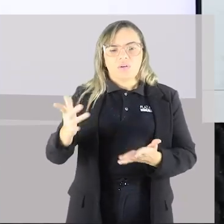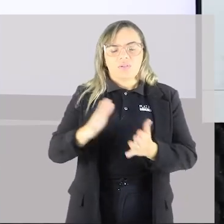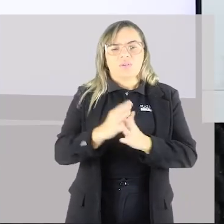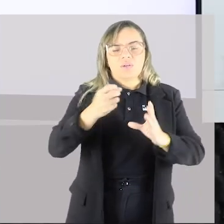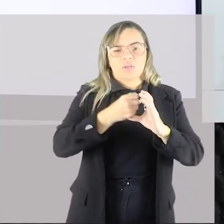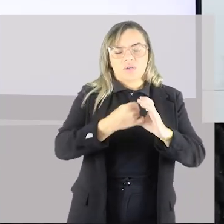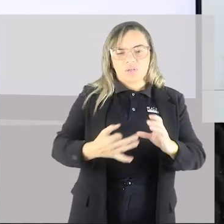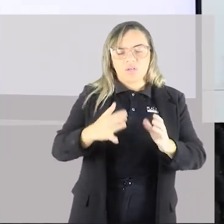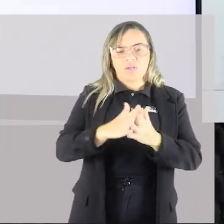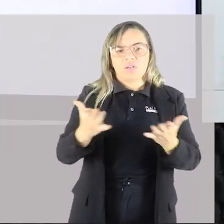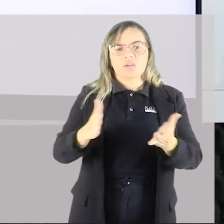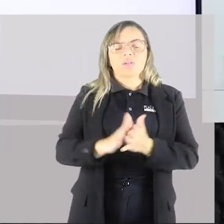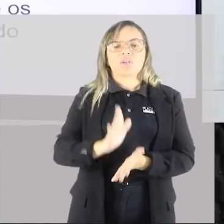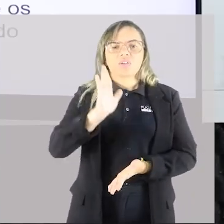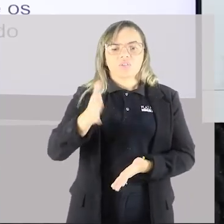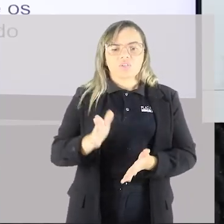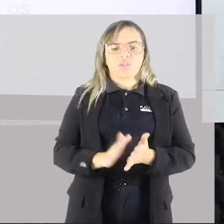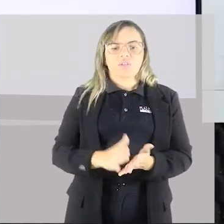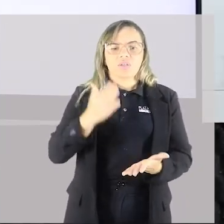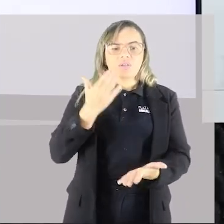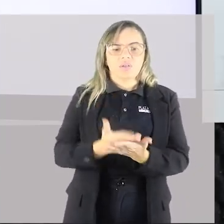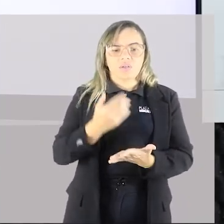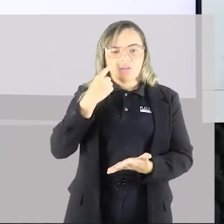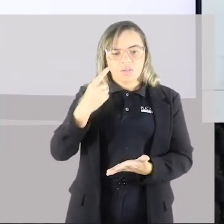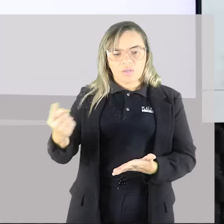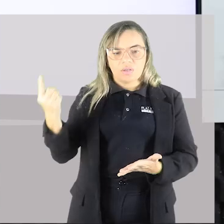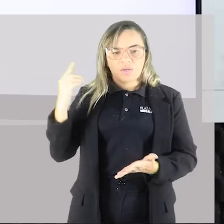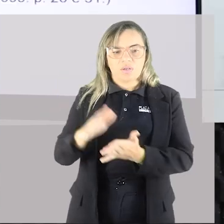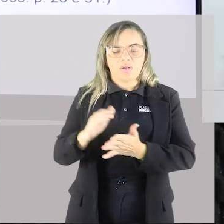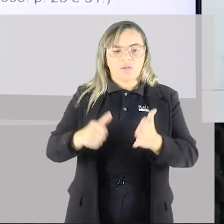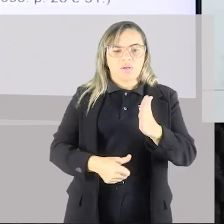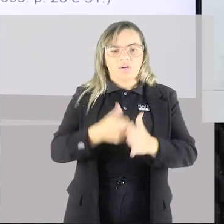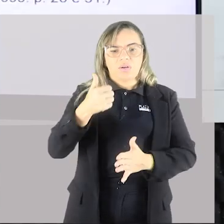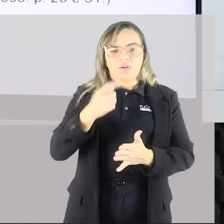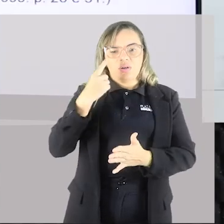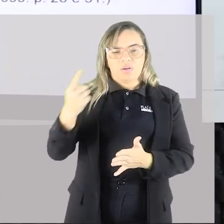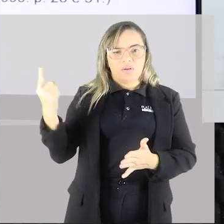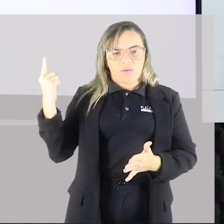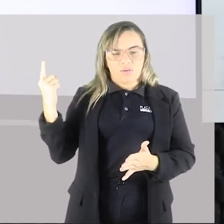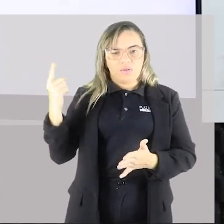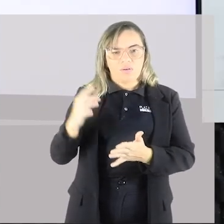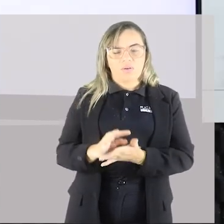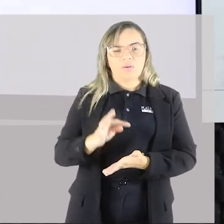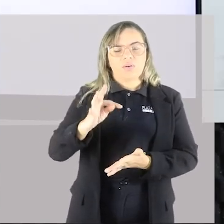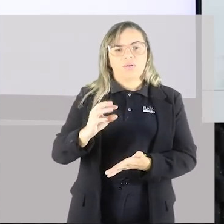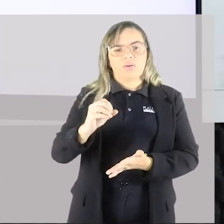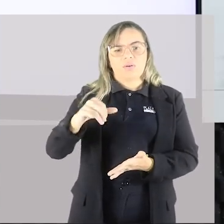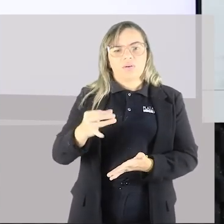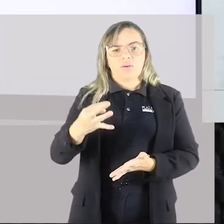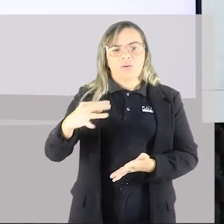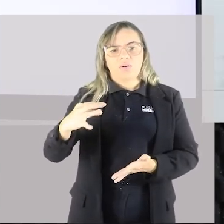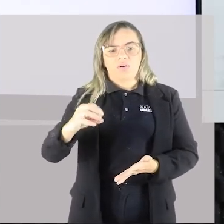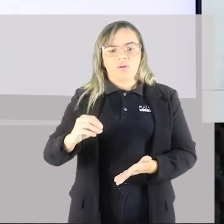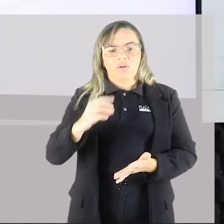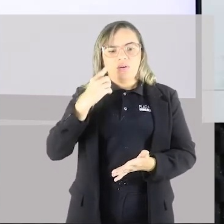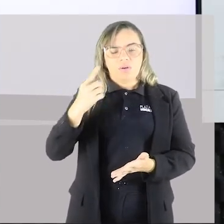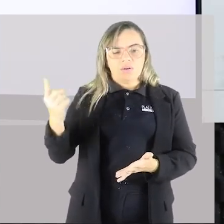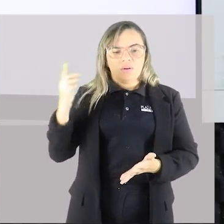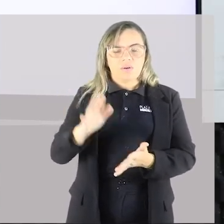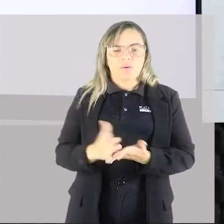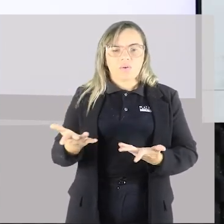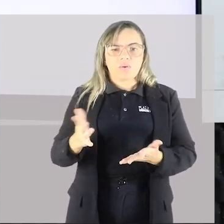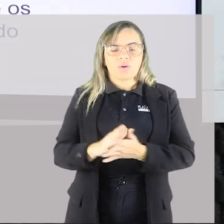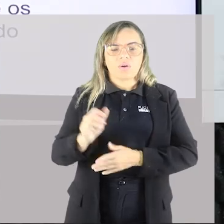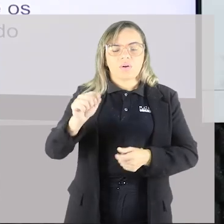gritantes. Mas até mesmo no Toyotismo, nós já pegamos a primeira questão. Ó. Até mesmo no Toyotismo, com a produção